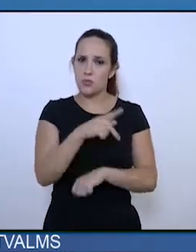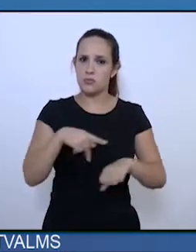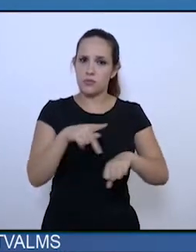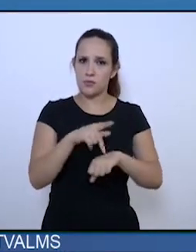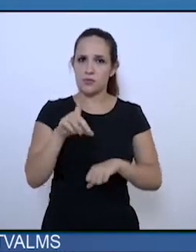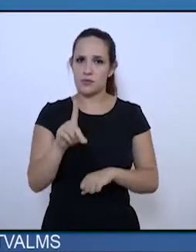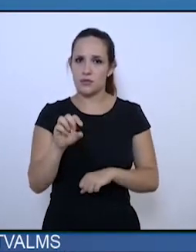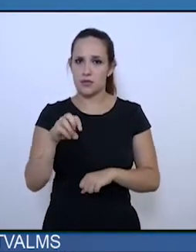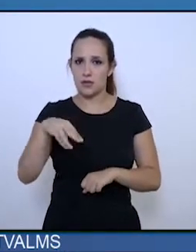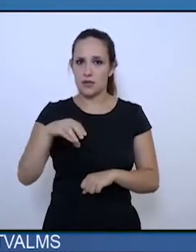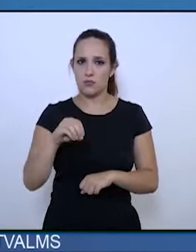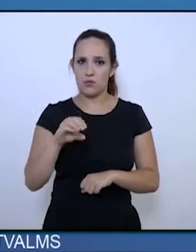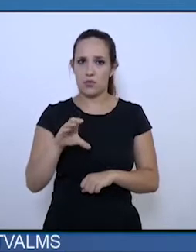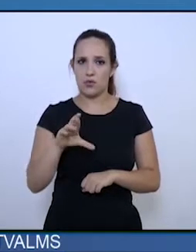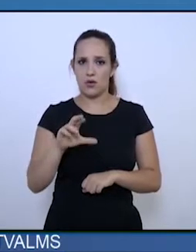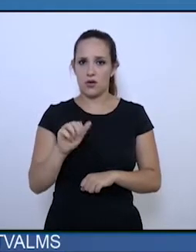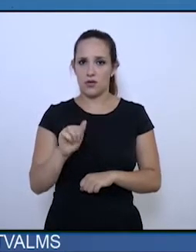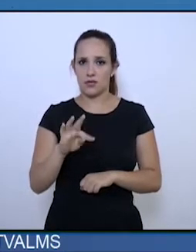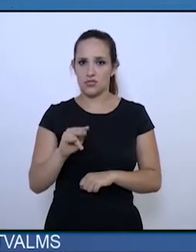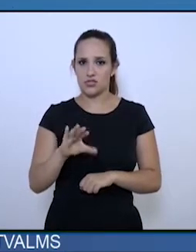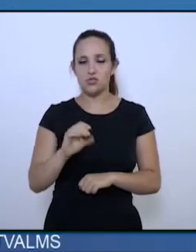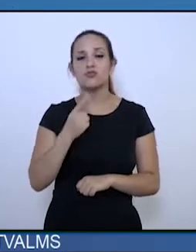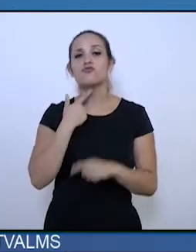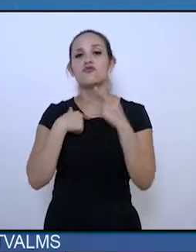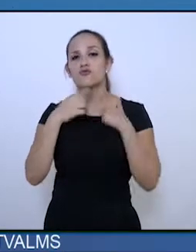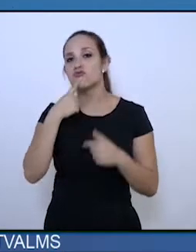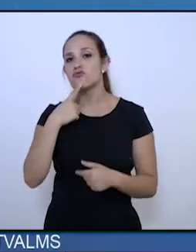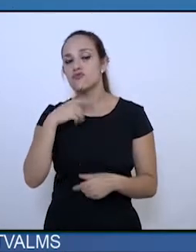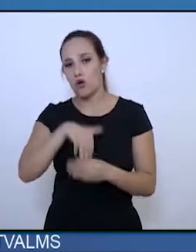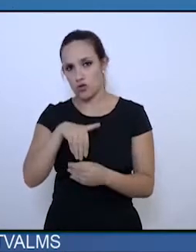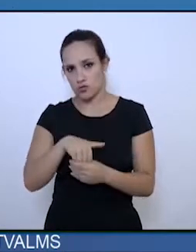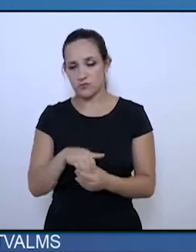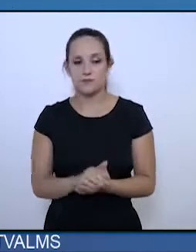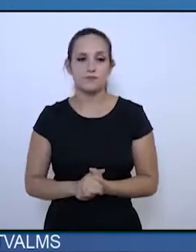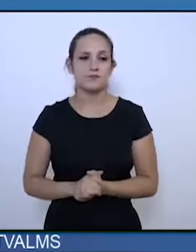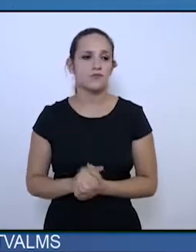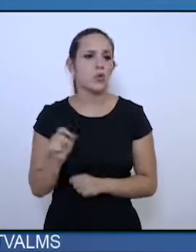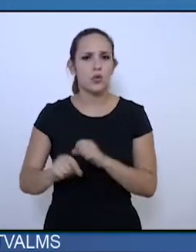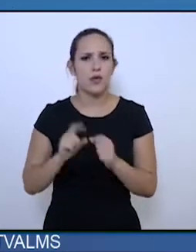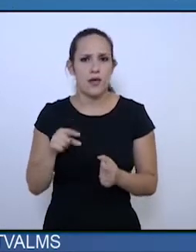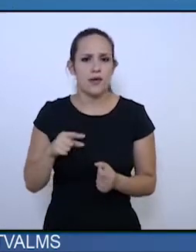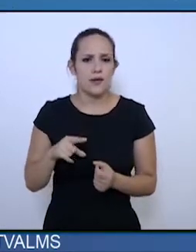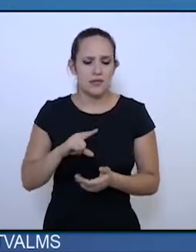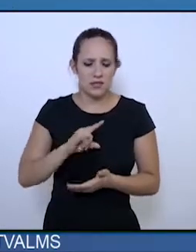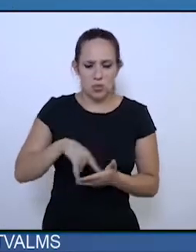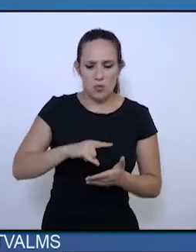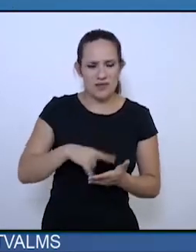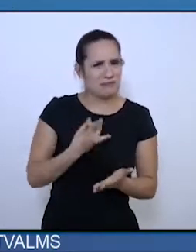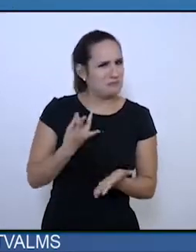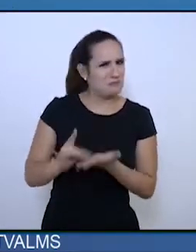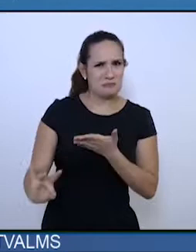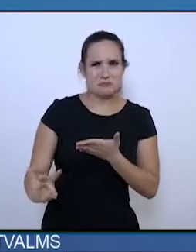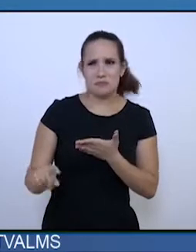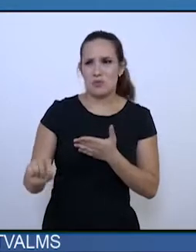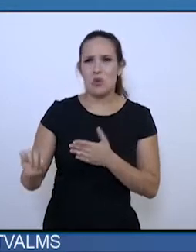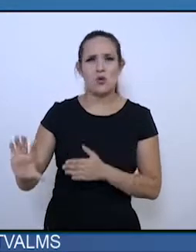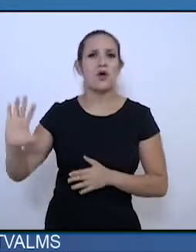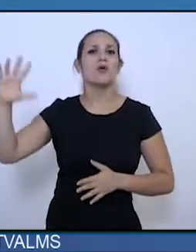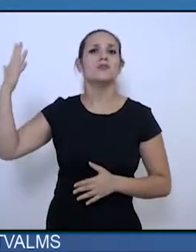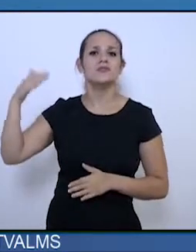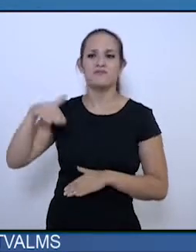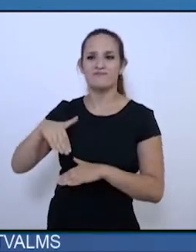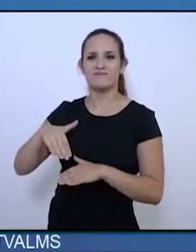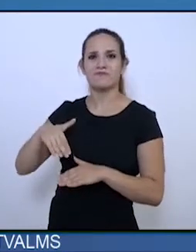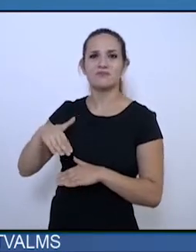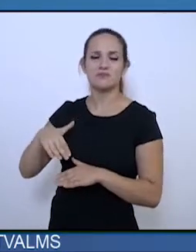de direito. E essa nota de repúdio é justamente repudiando a decretação da